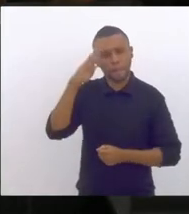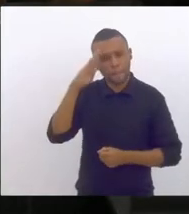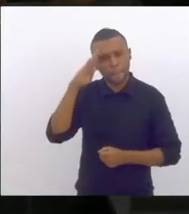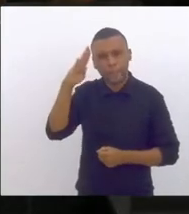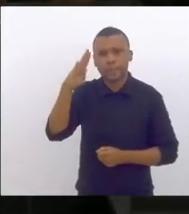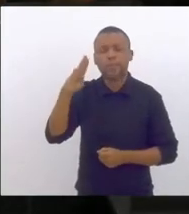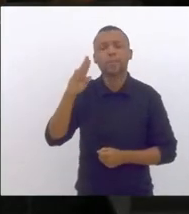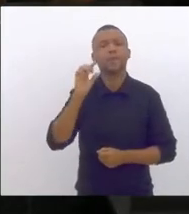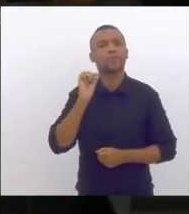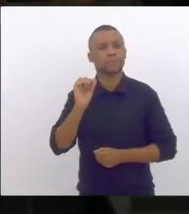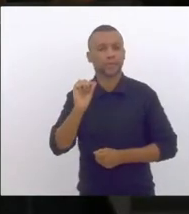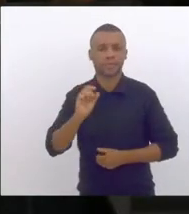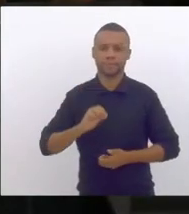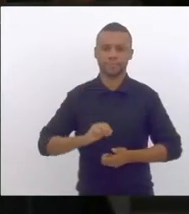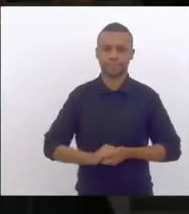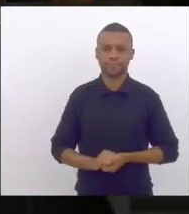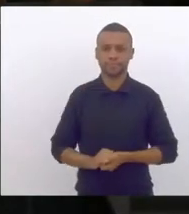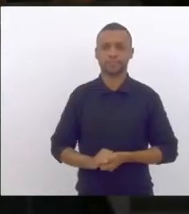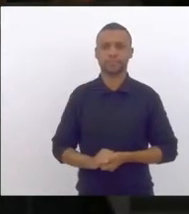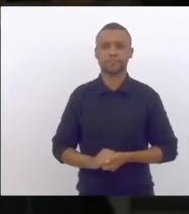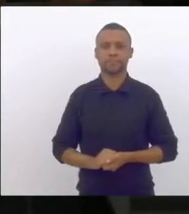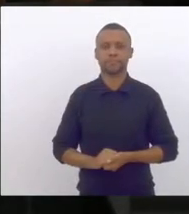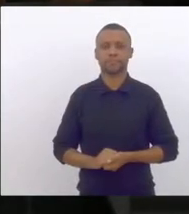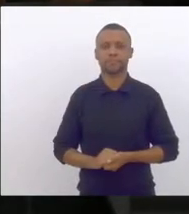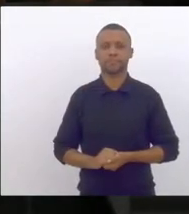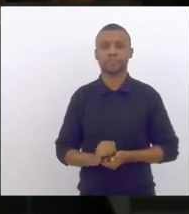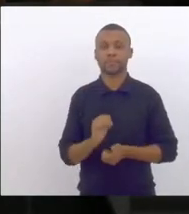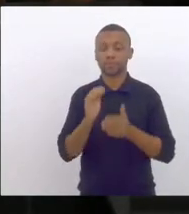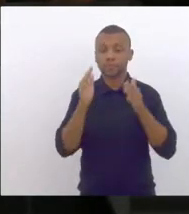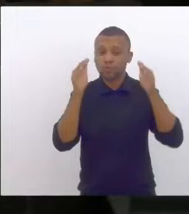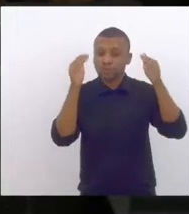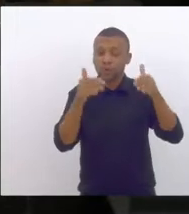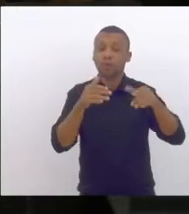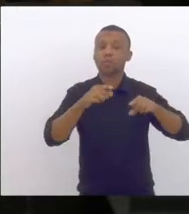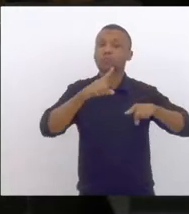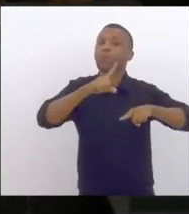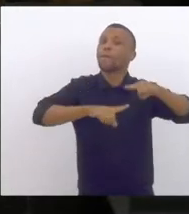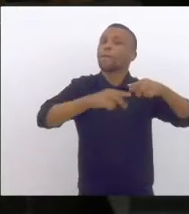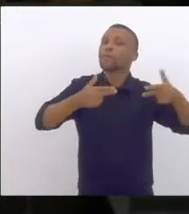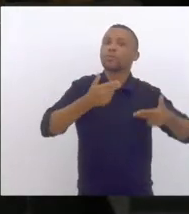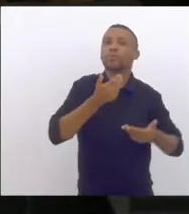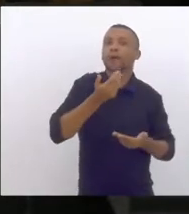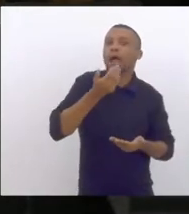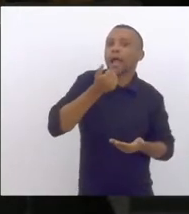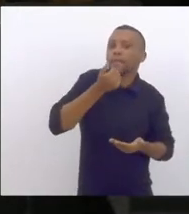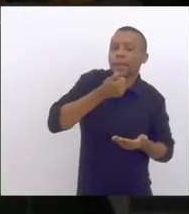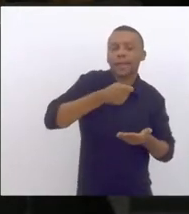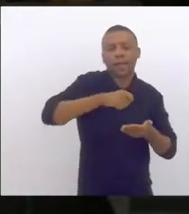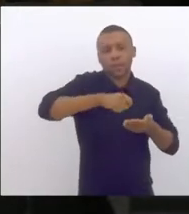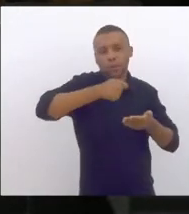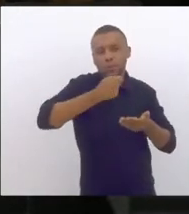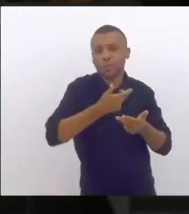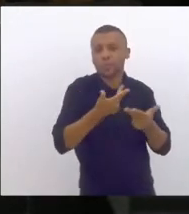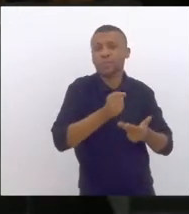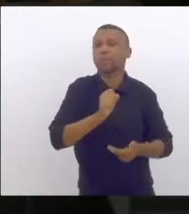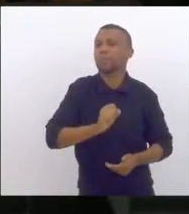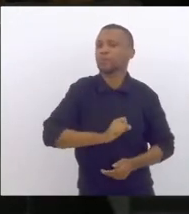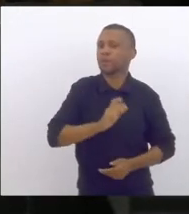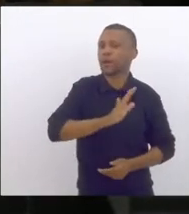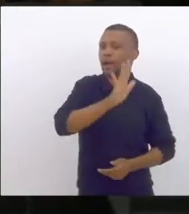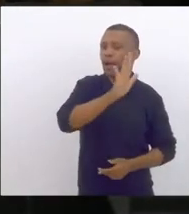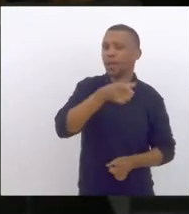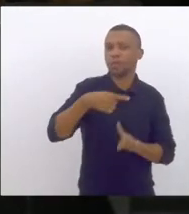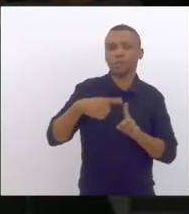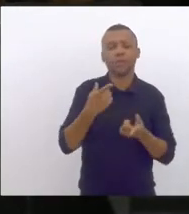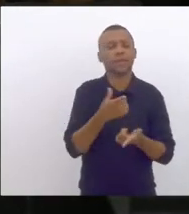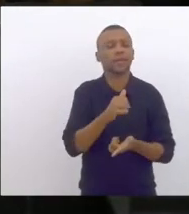Deputado Valdete Carneiro nos alimentos porque com o